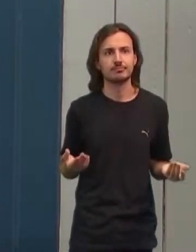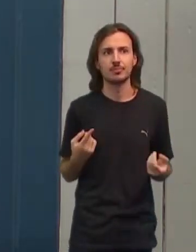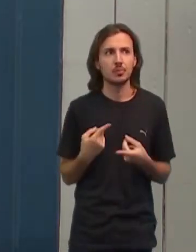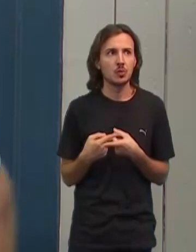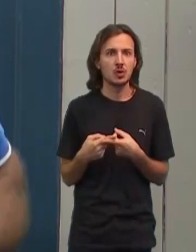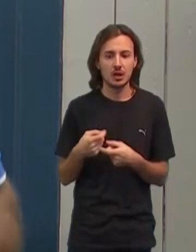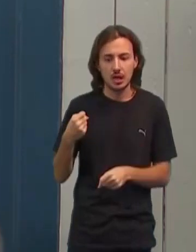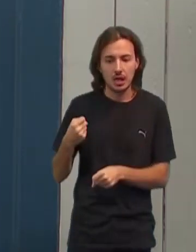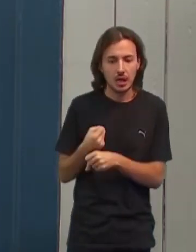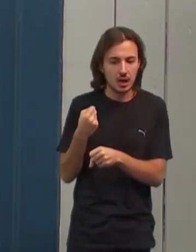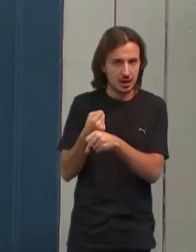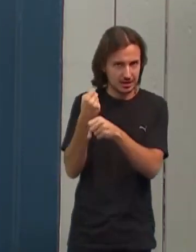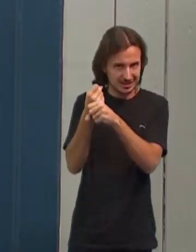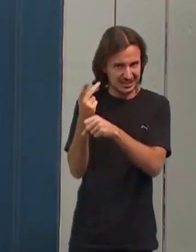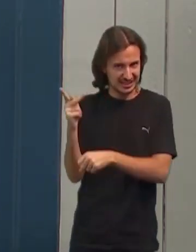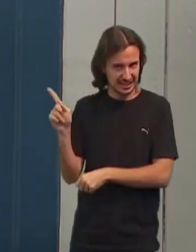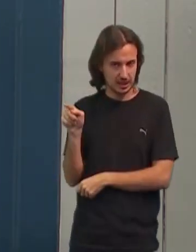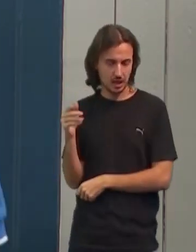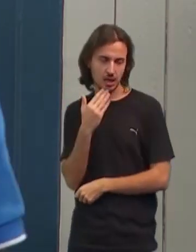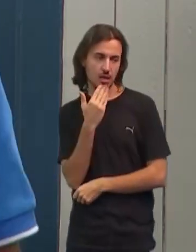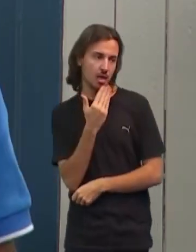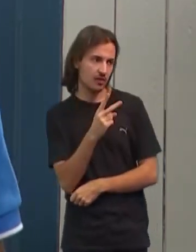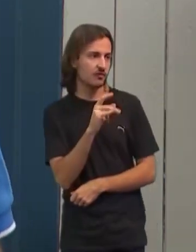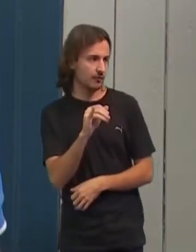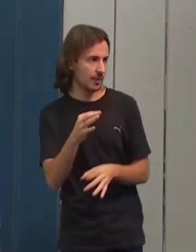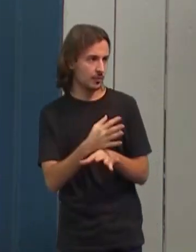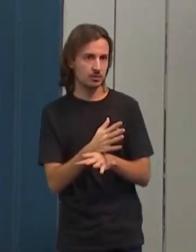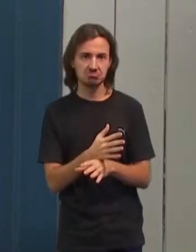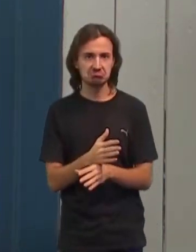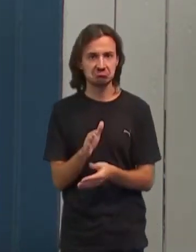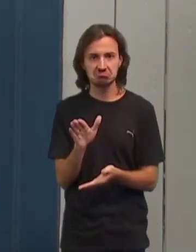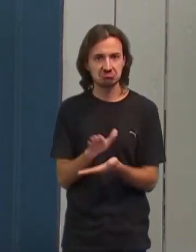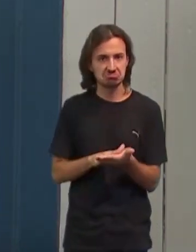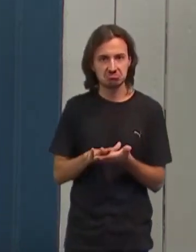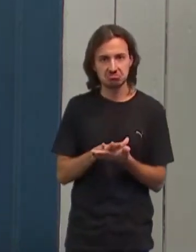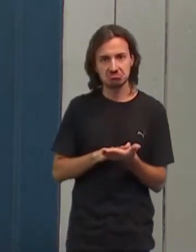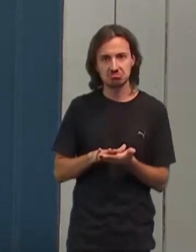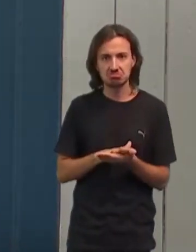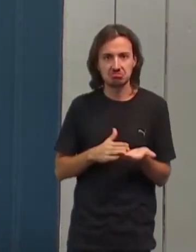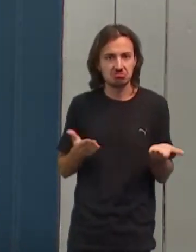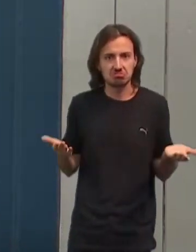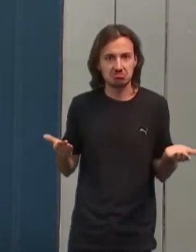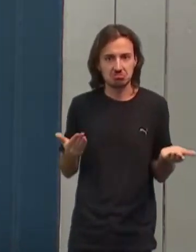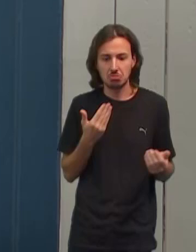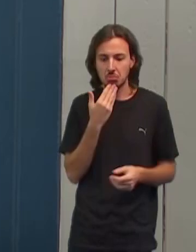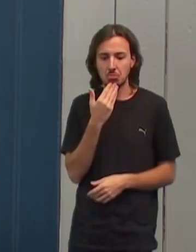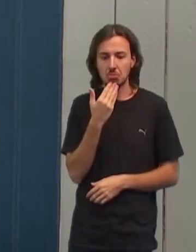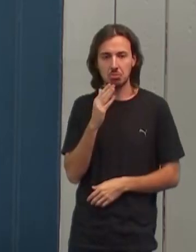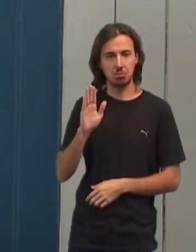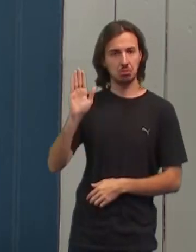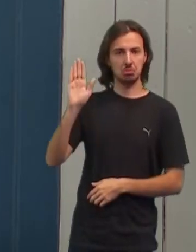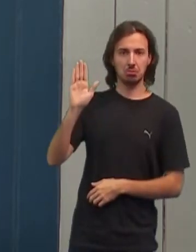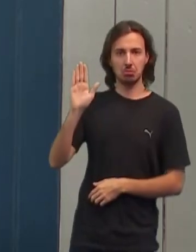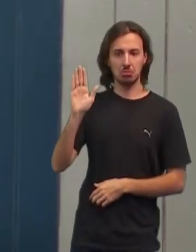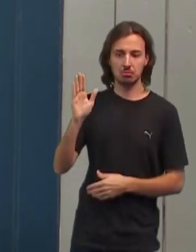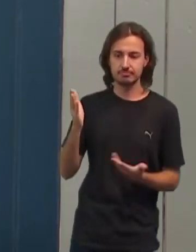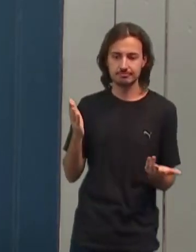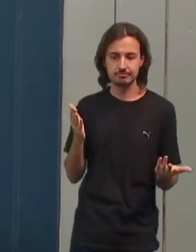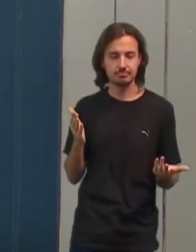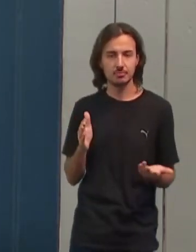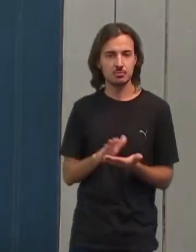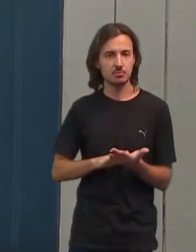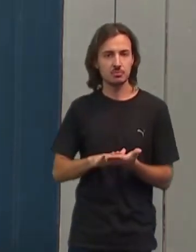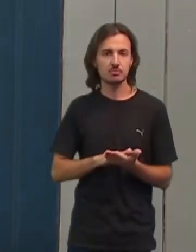que ela prometeu, dos 420 milhões. Vai vir mais uma mensagem falando sobre o empréstimo